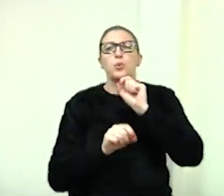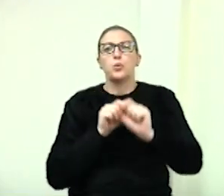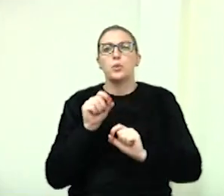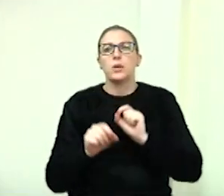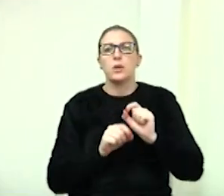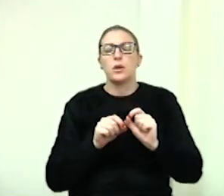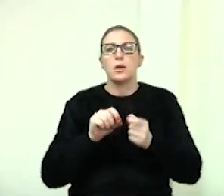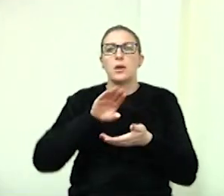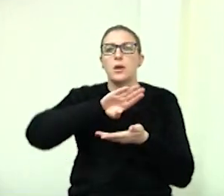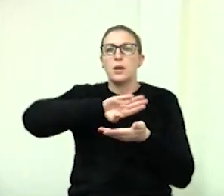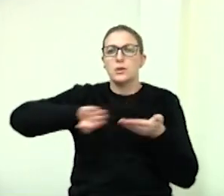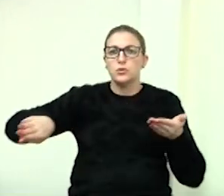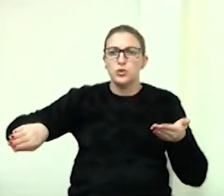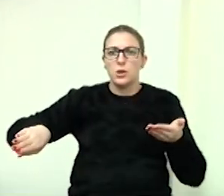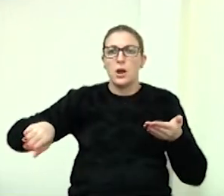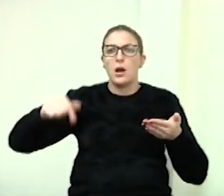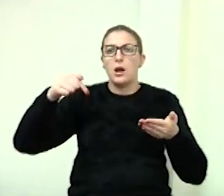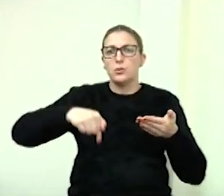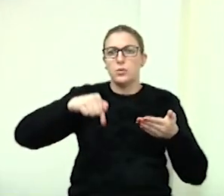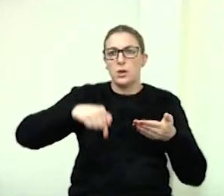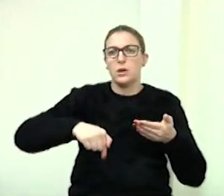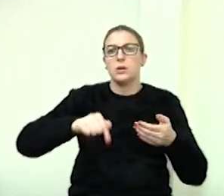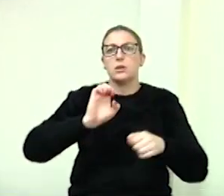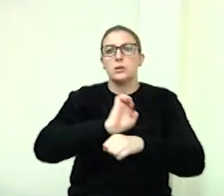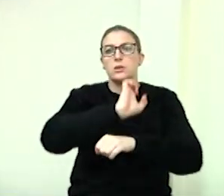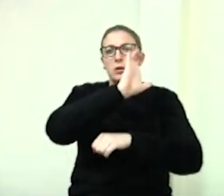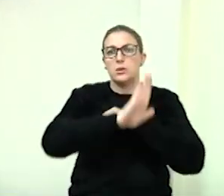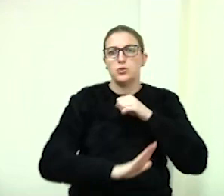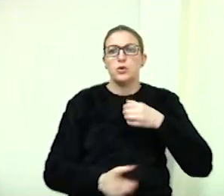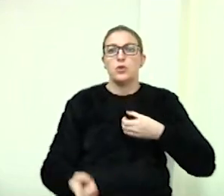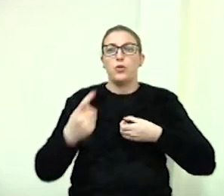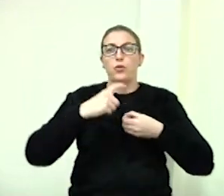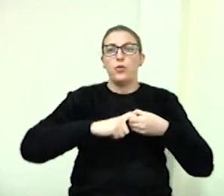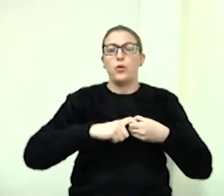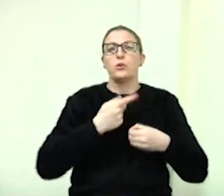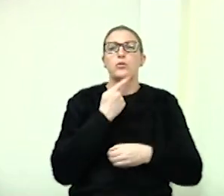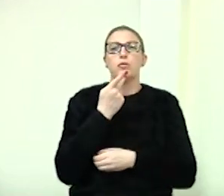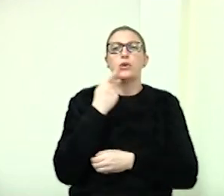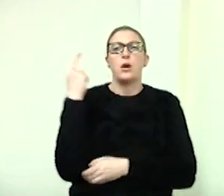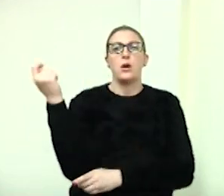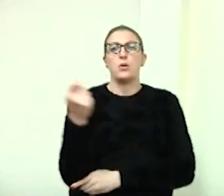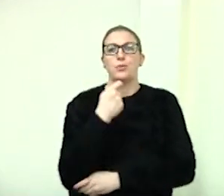retirado do município de Erechim, e volto a dizer, o Rio Grande do Sul tem,